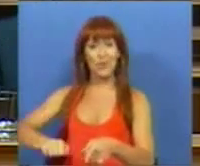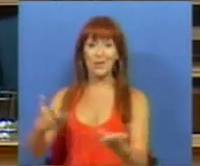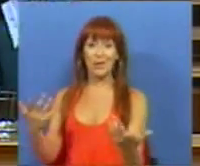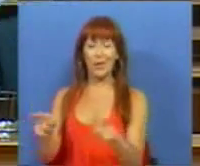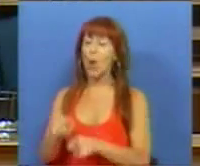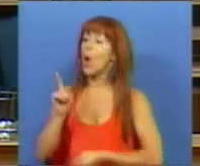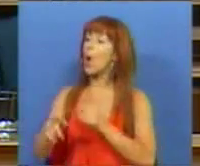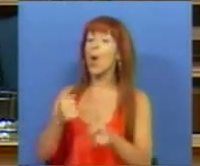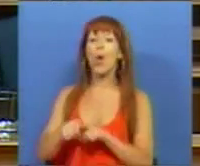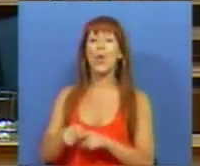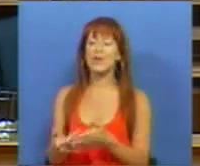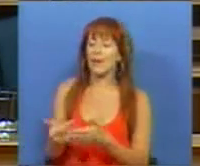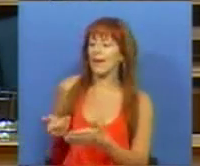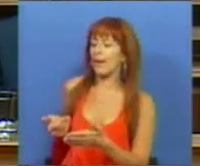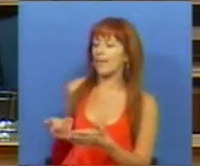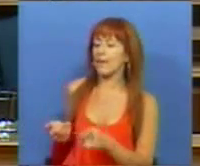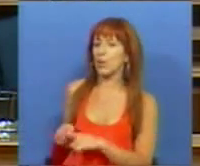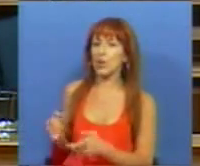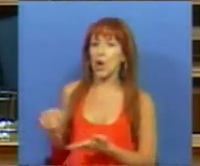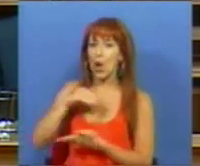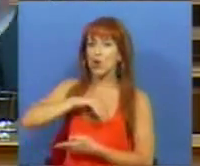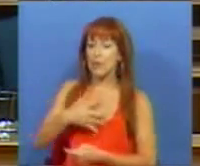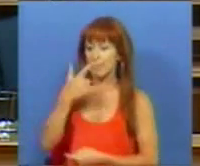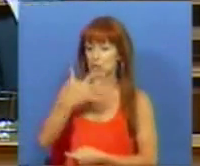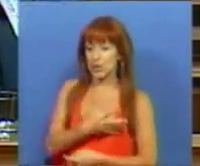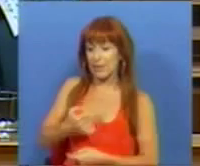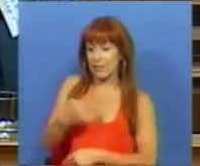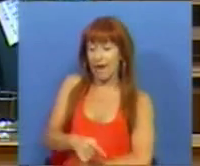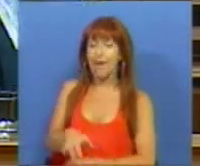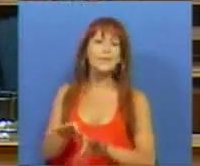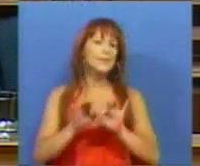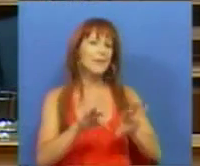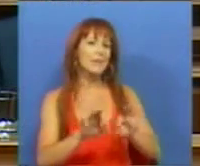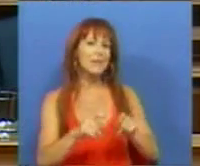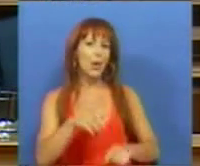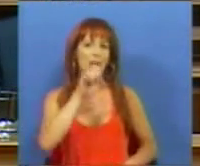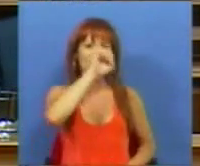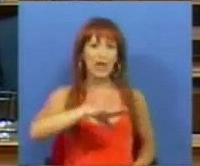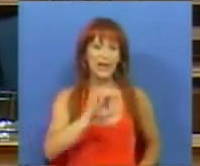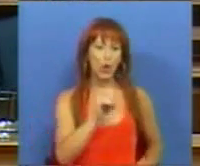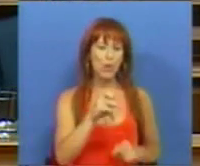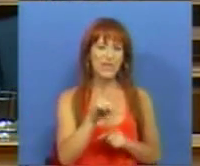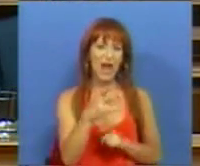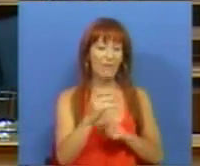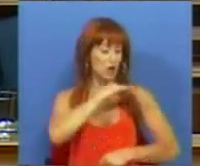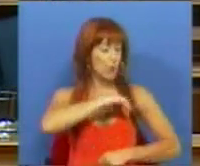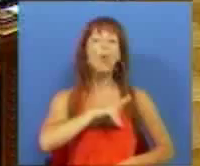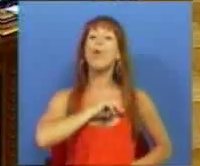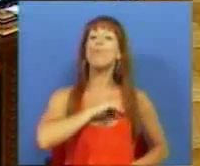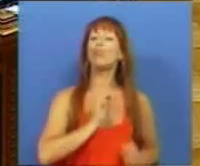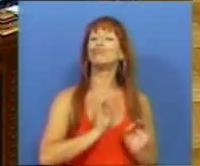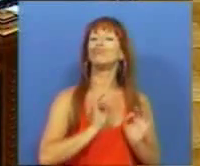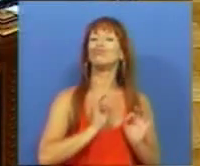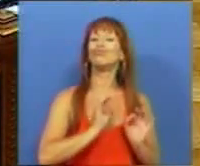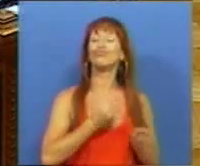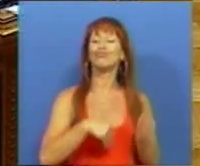em que aquilo que se retira aos subsídios de desemprego é o mesmo que Jardim Gonçalves ganhou em prémio